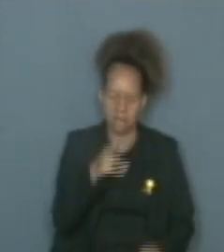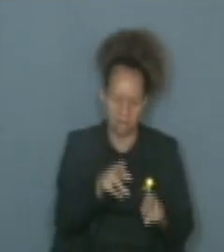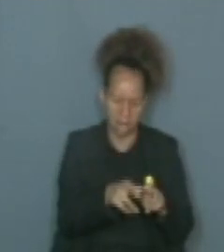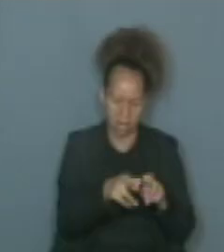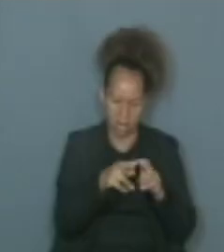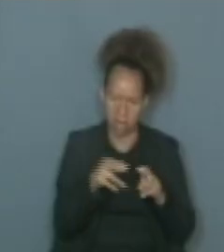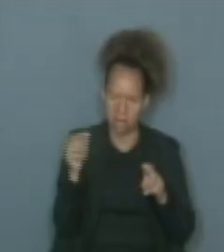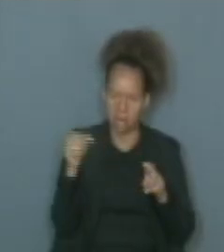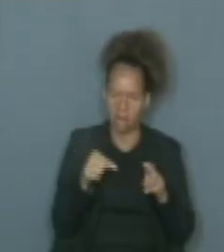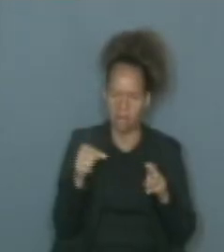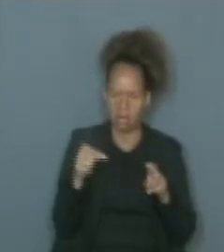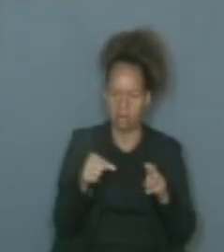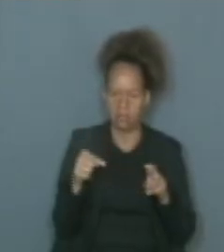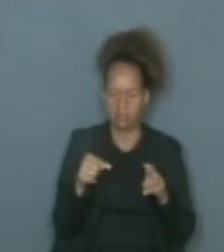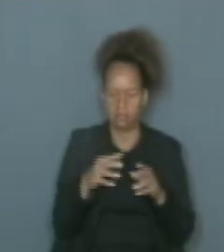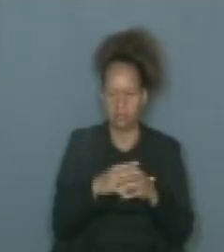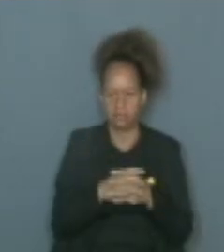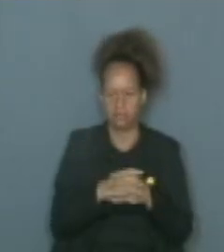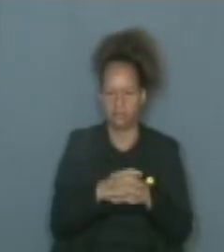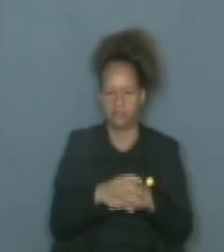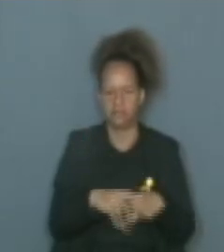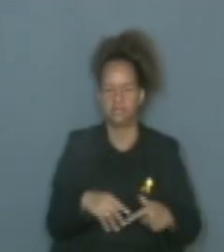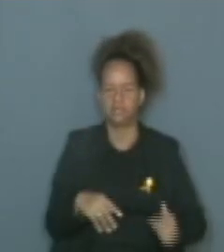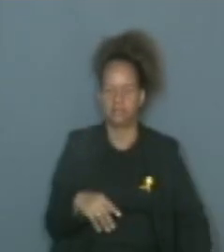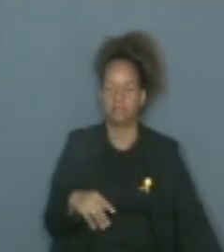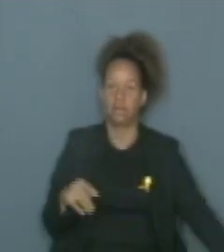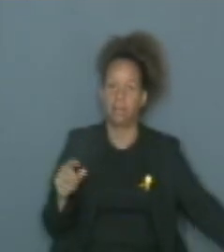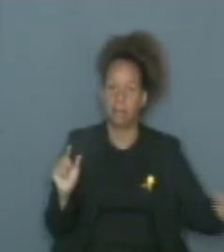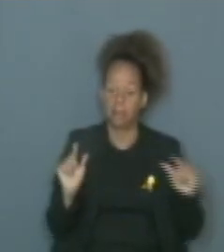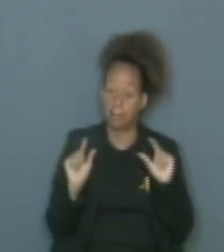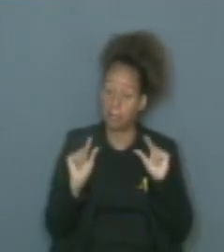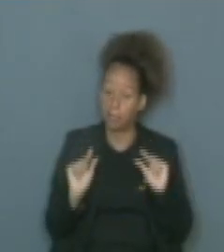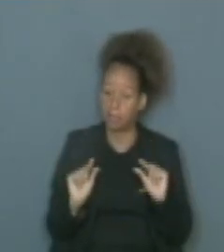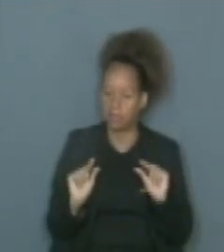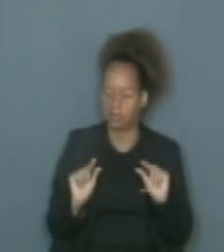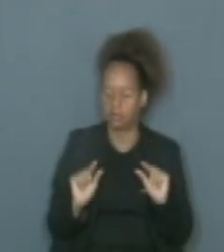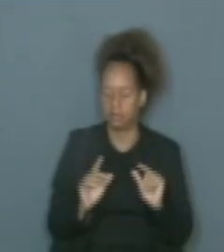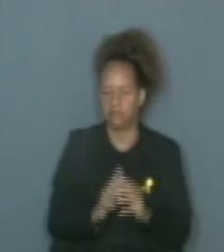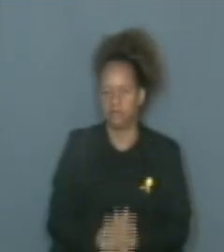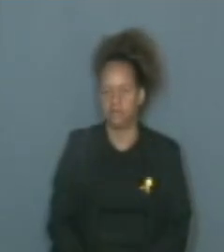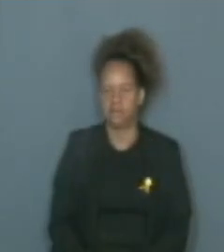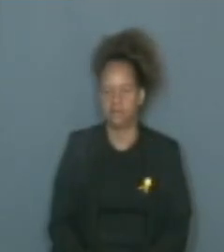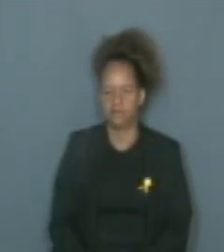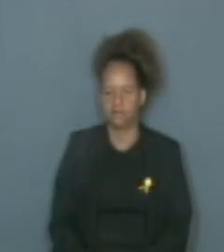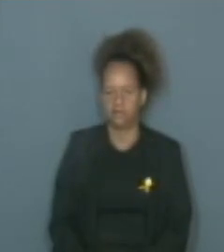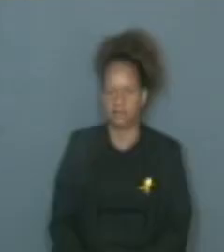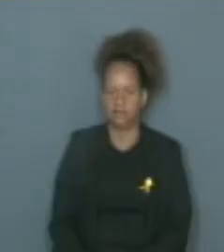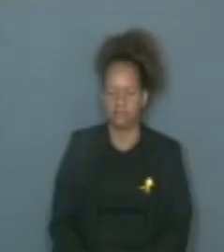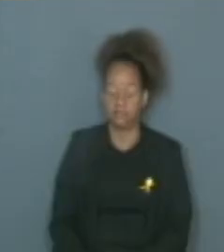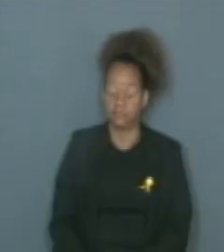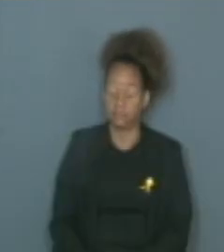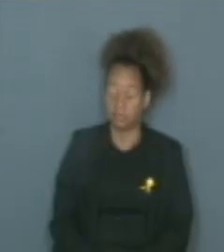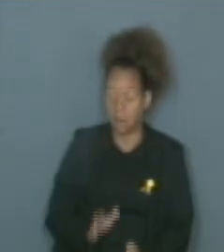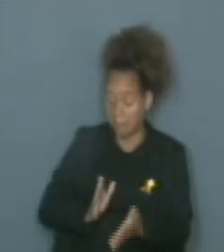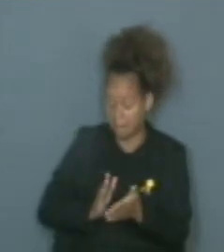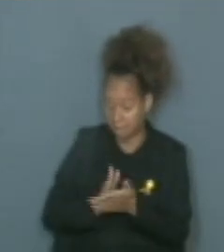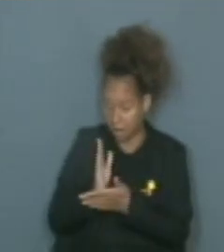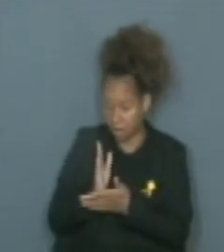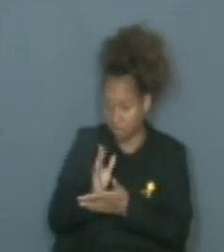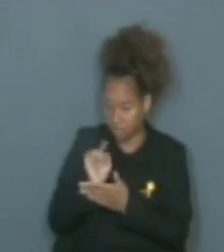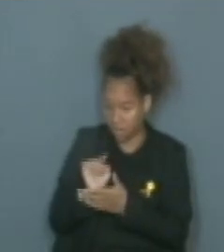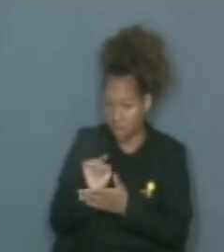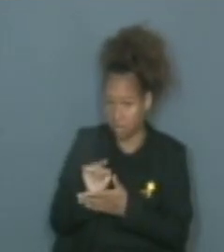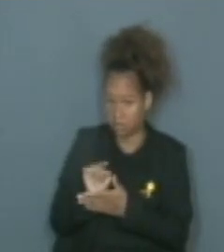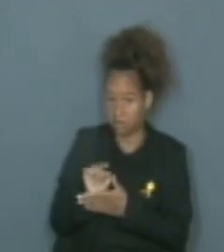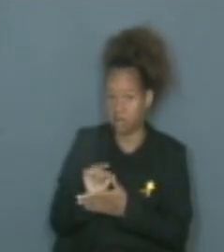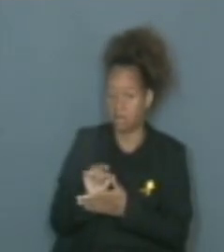requerimentos aqui, e são bem poucos, só são aprovados e atendidos